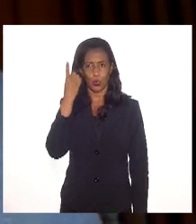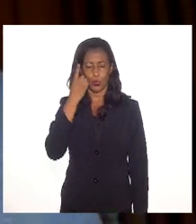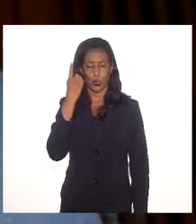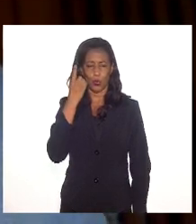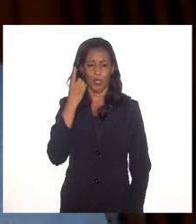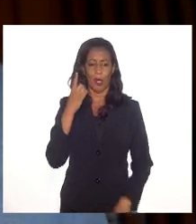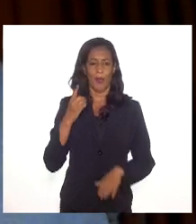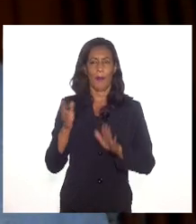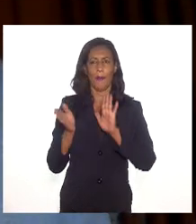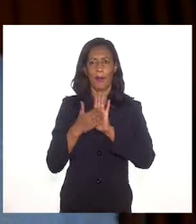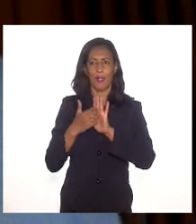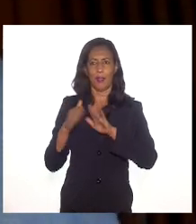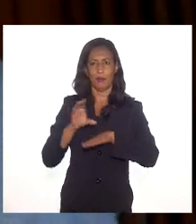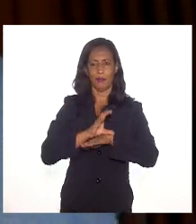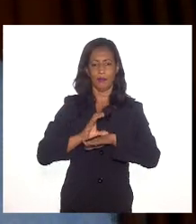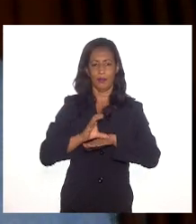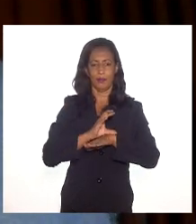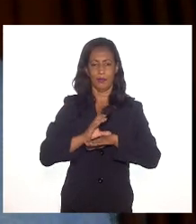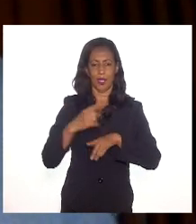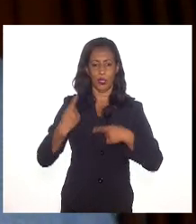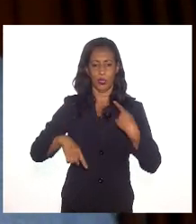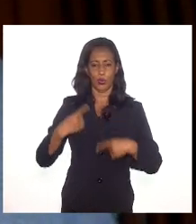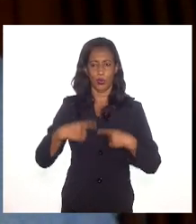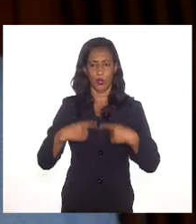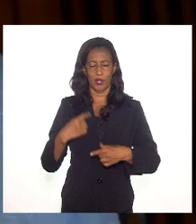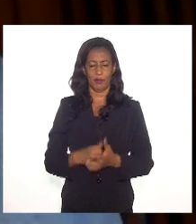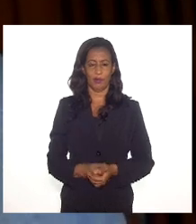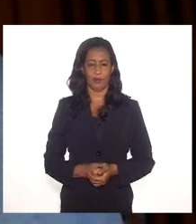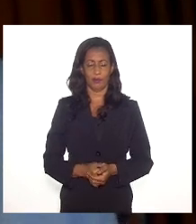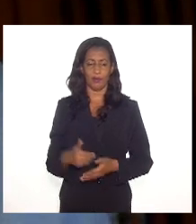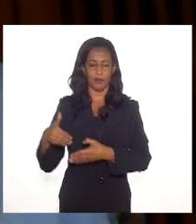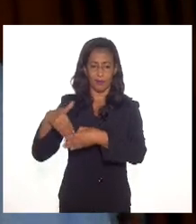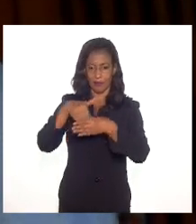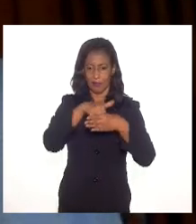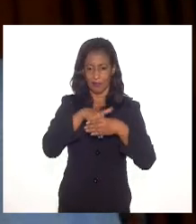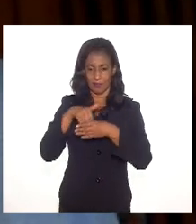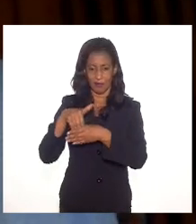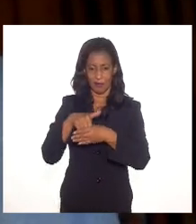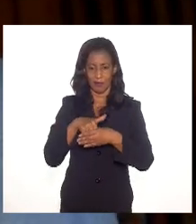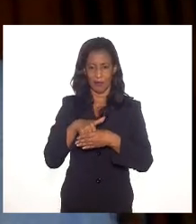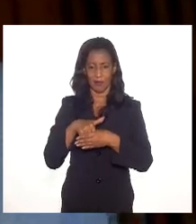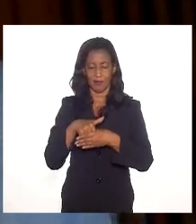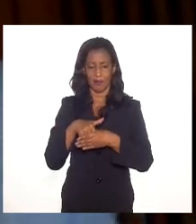constitucionalidade. Em discussão, em votação,